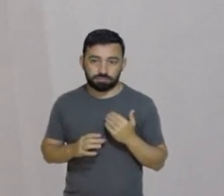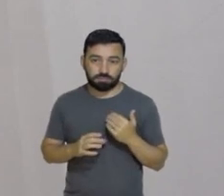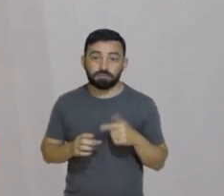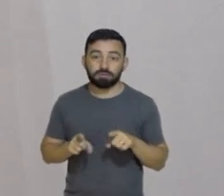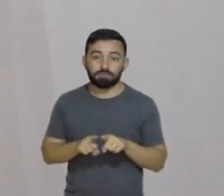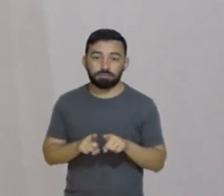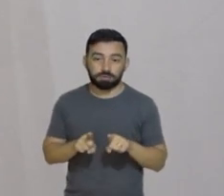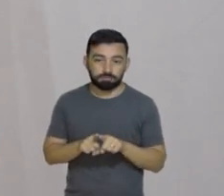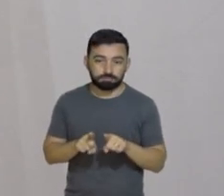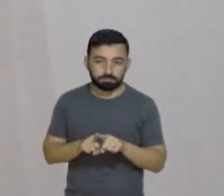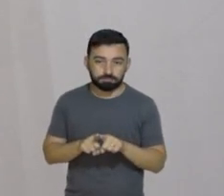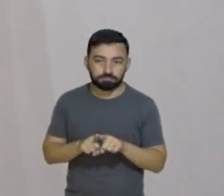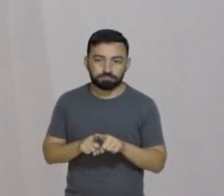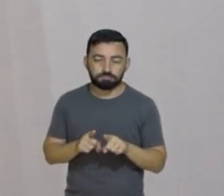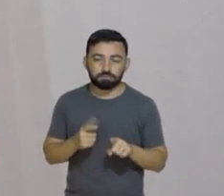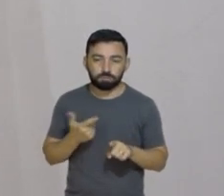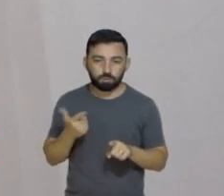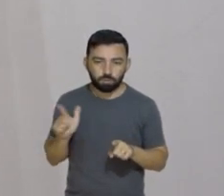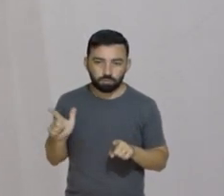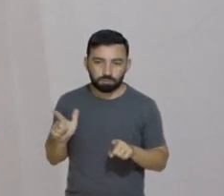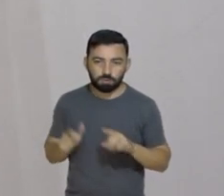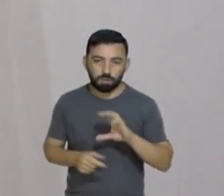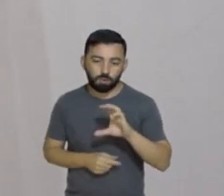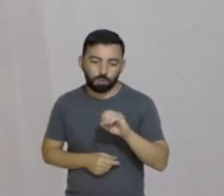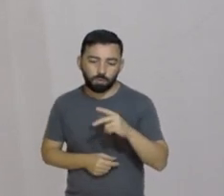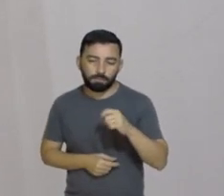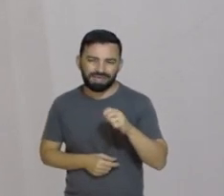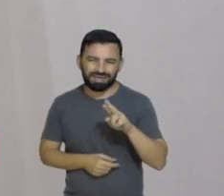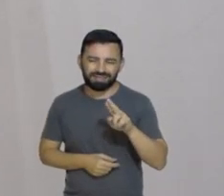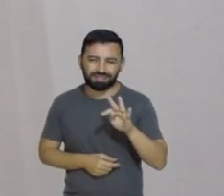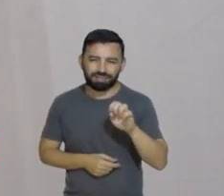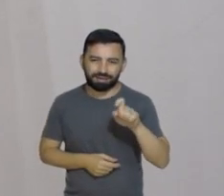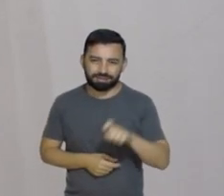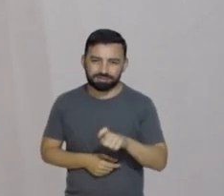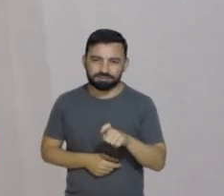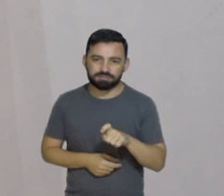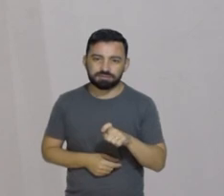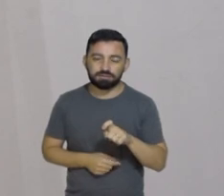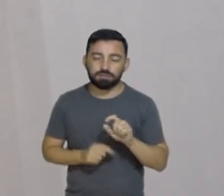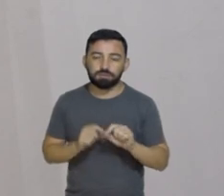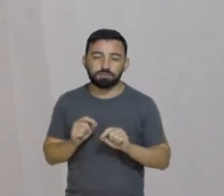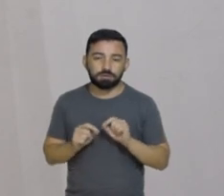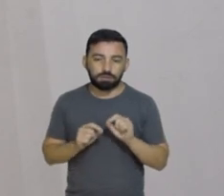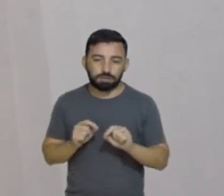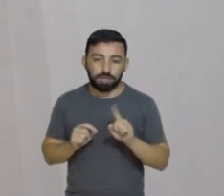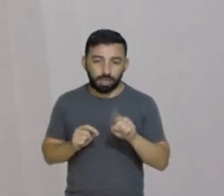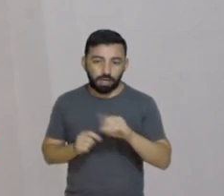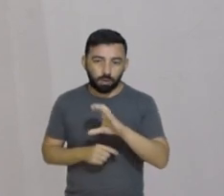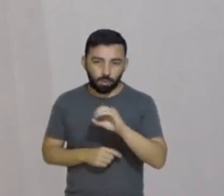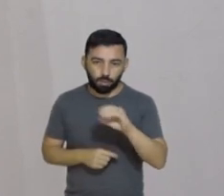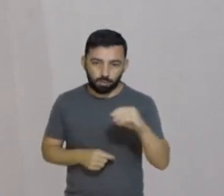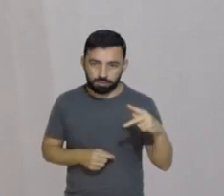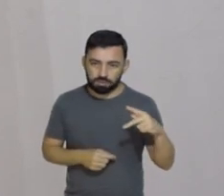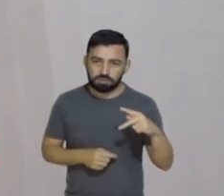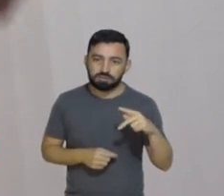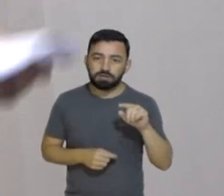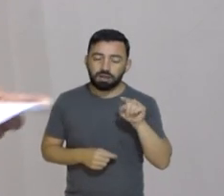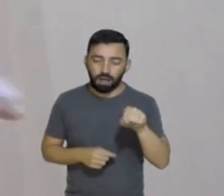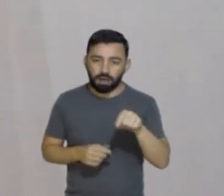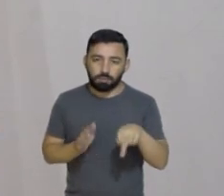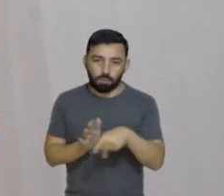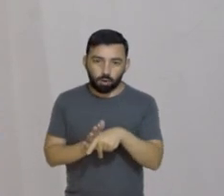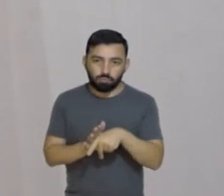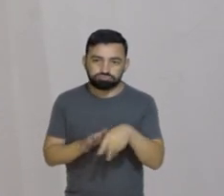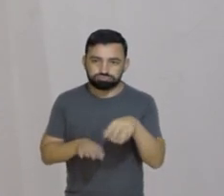também da Copertrax, Copertrax, que é a cooperativa dos transportadores